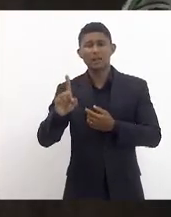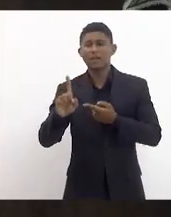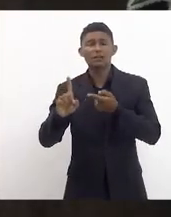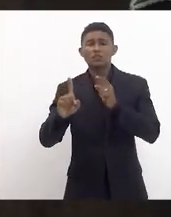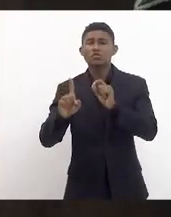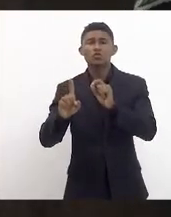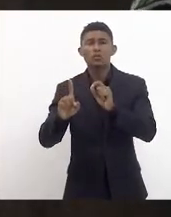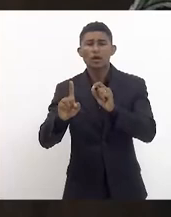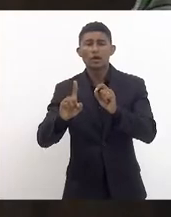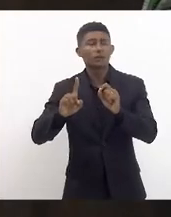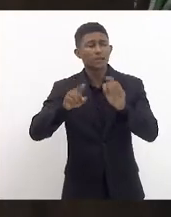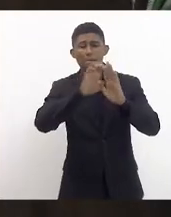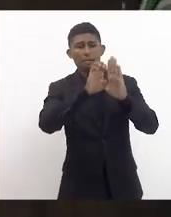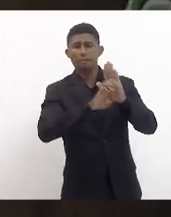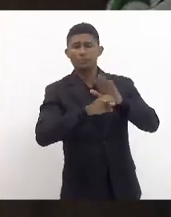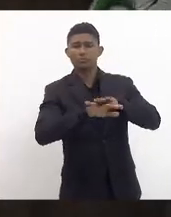emendas.